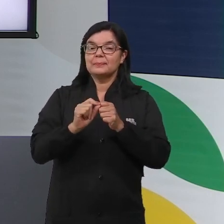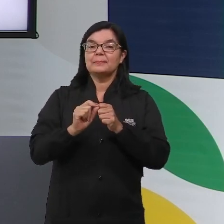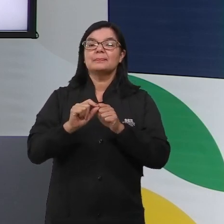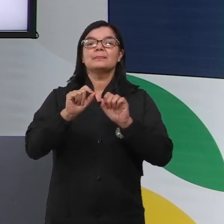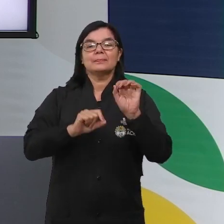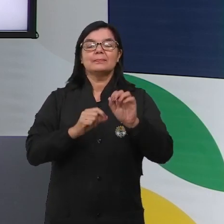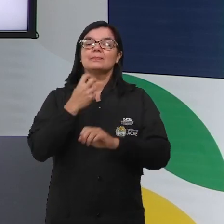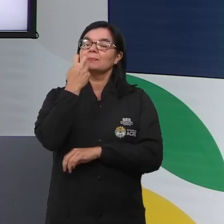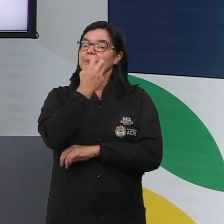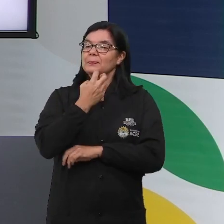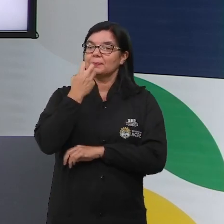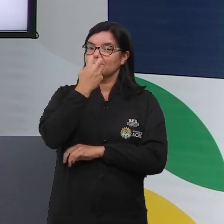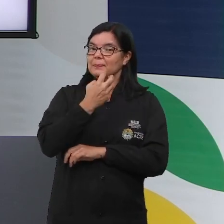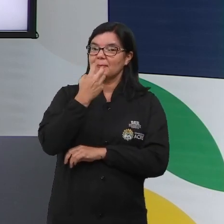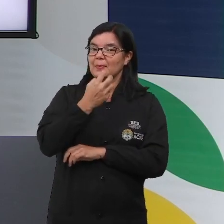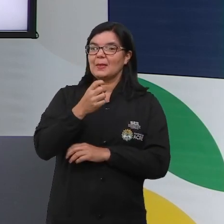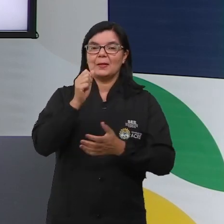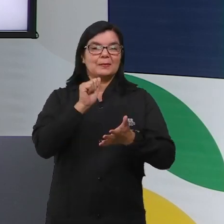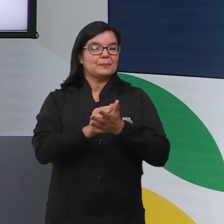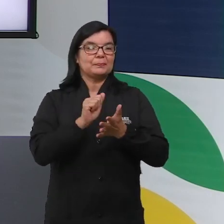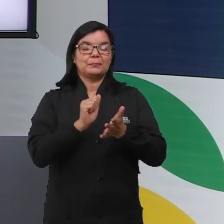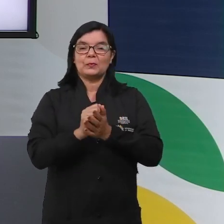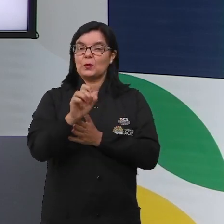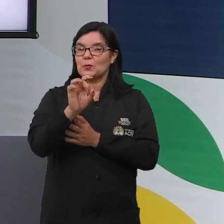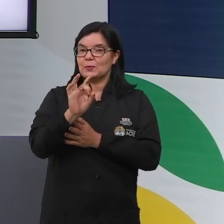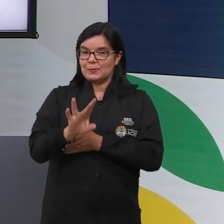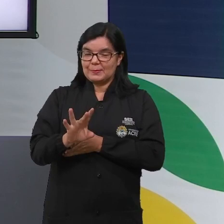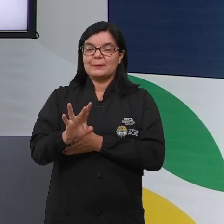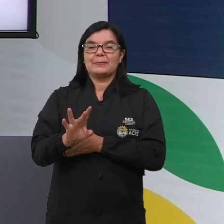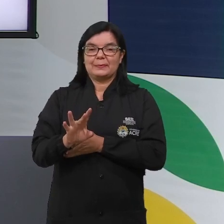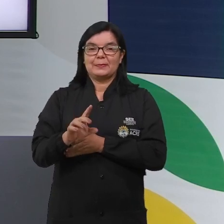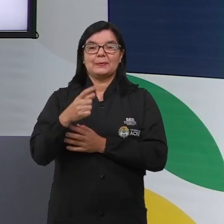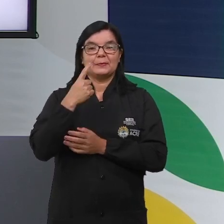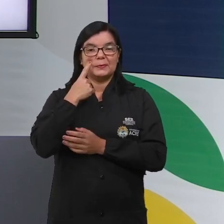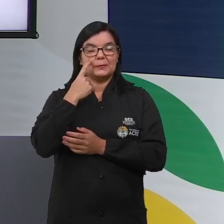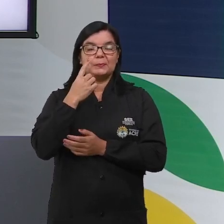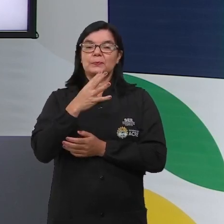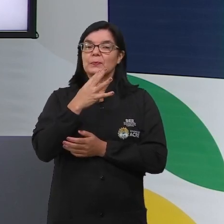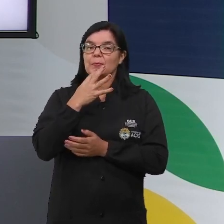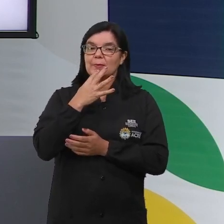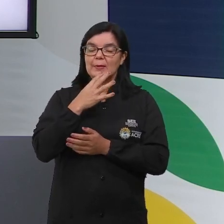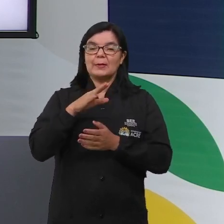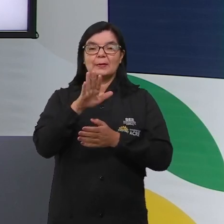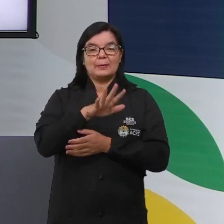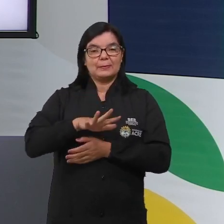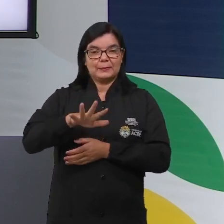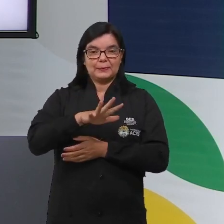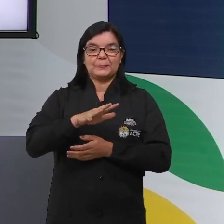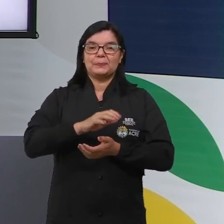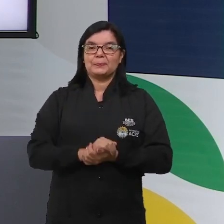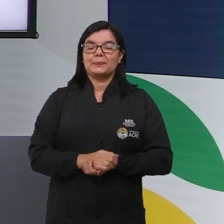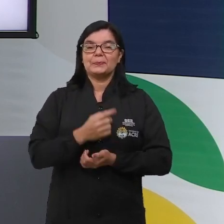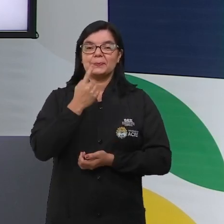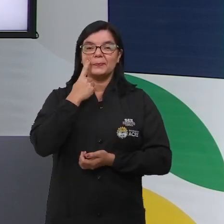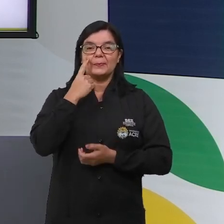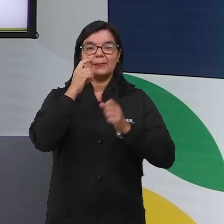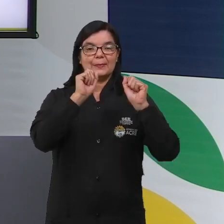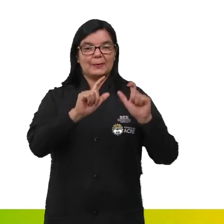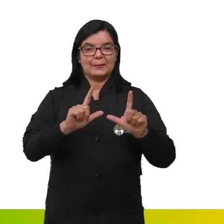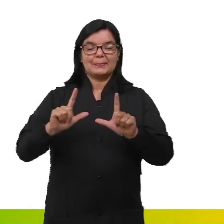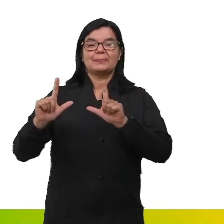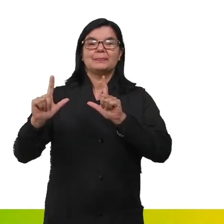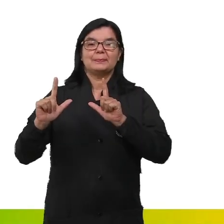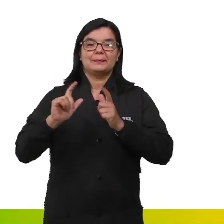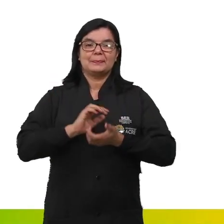serem oralizados e não apenas escritos como o que nós conhecemos de maneira mais recorrente. Agora acompanhe aí comigo